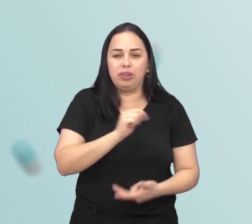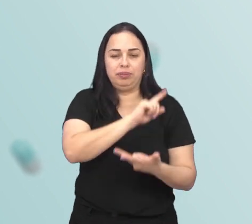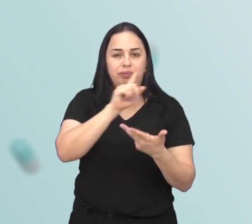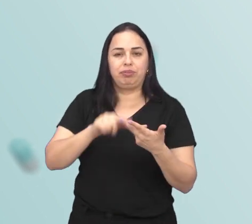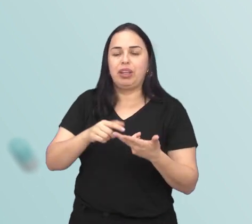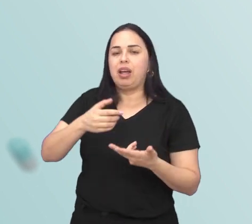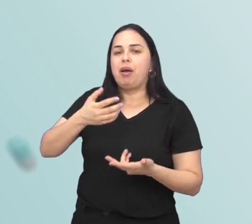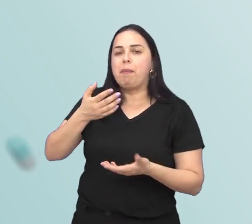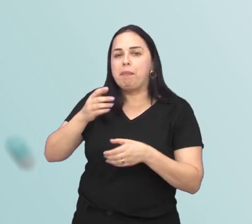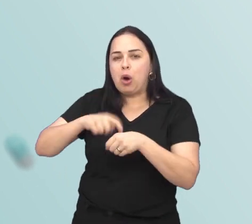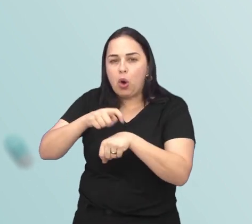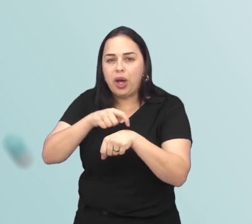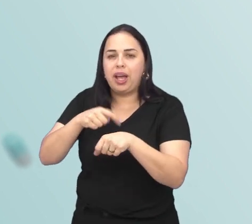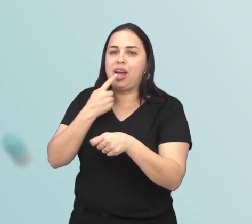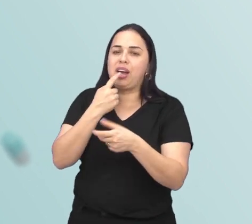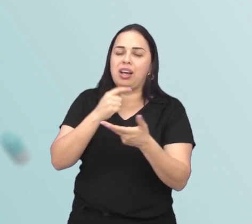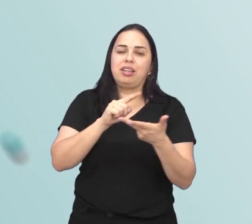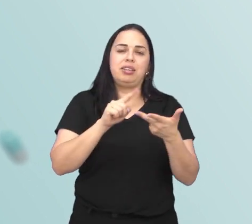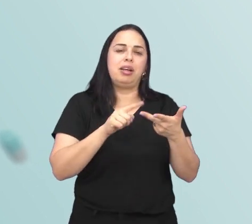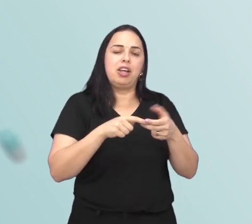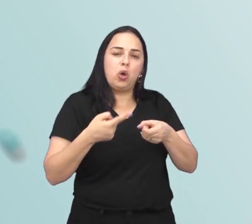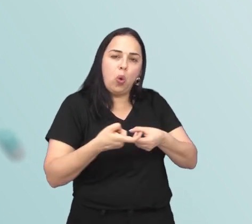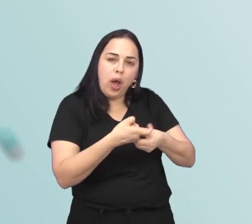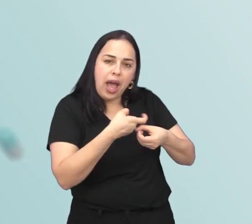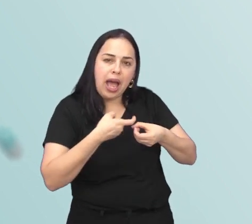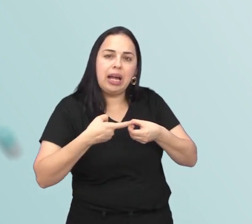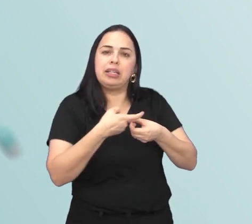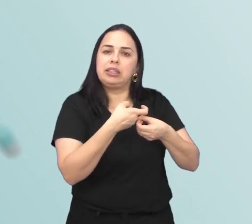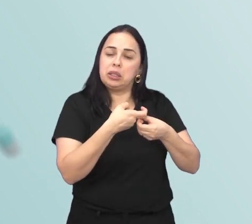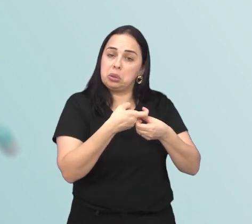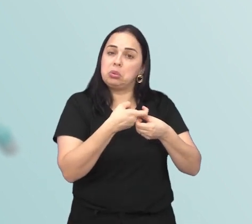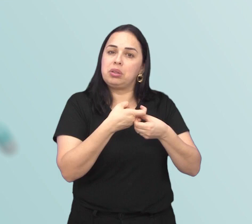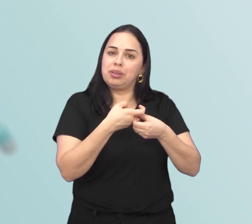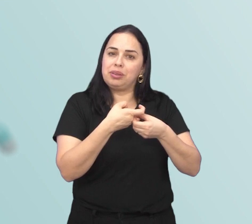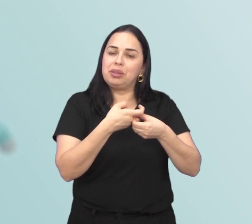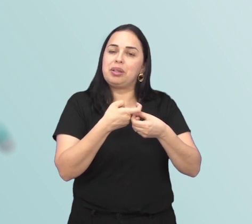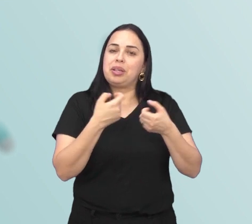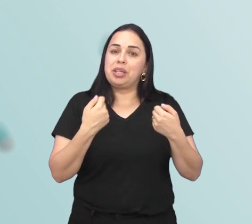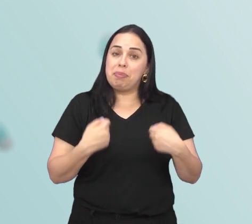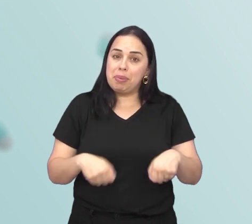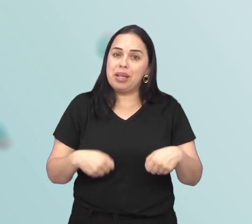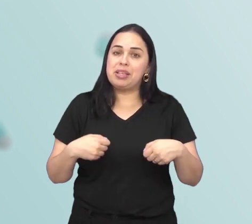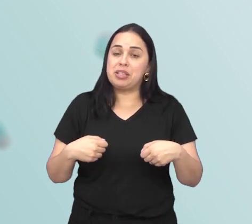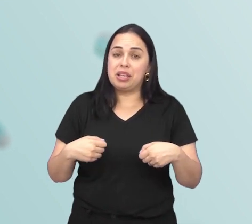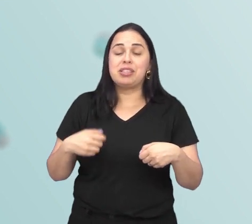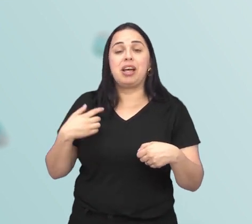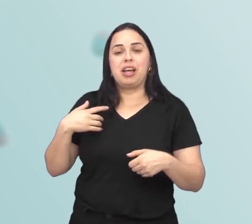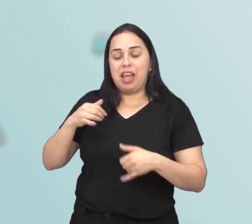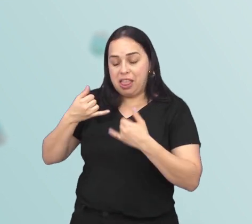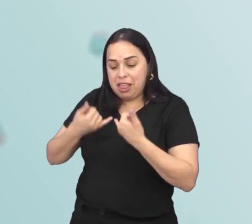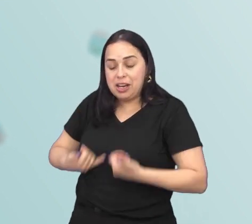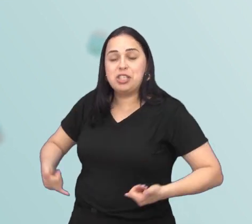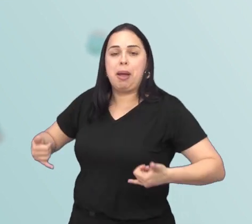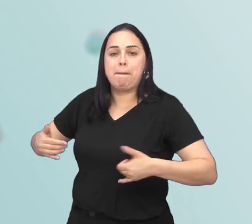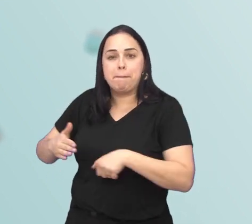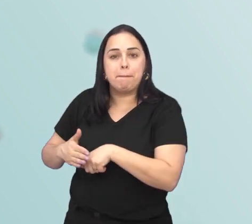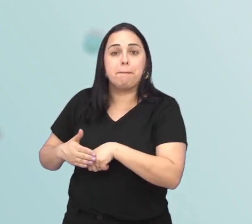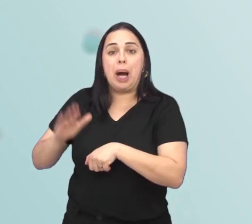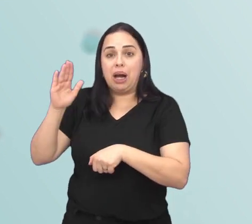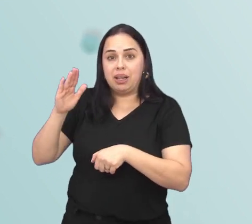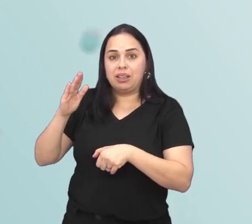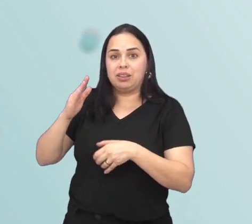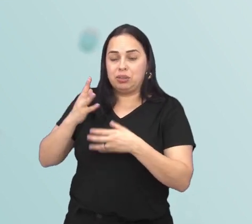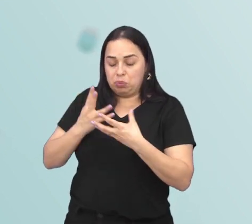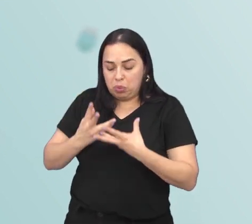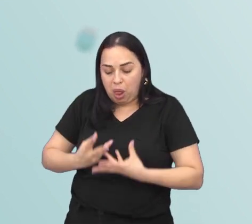vermelhas, morango, pêssego, goiaba, são alimentos que seu corpo tem uma demanda maior energética no momento de